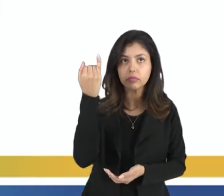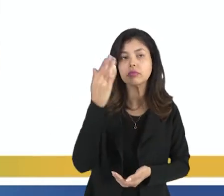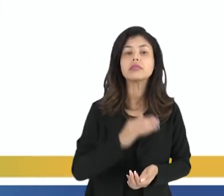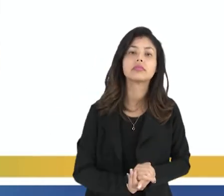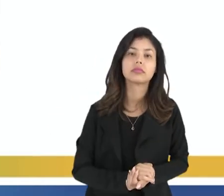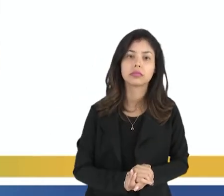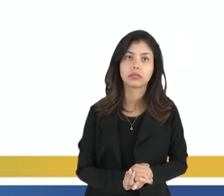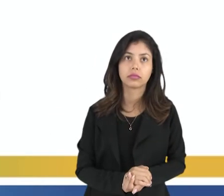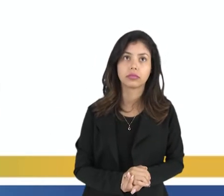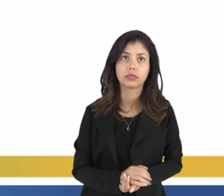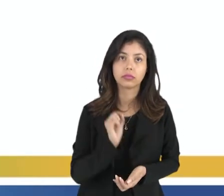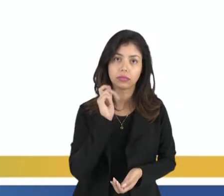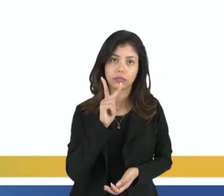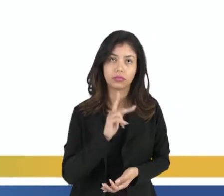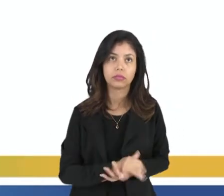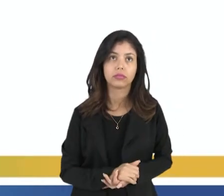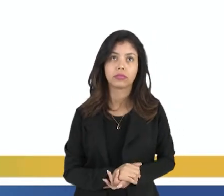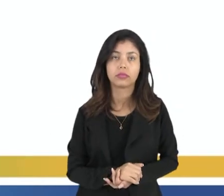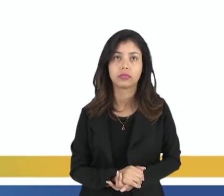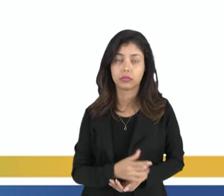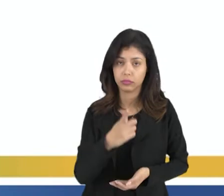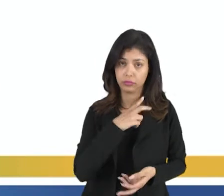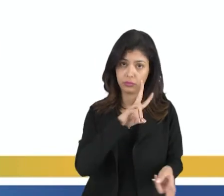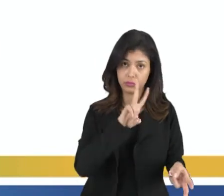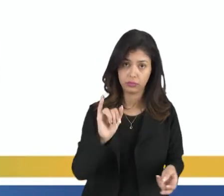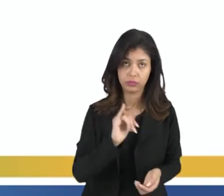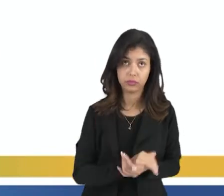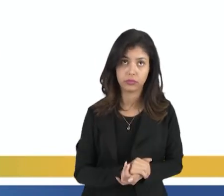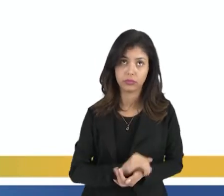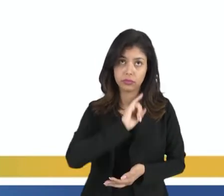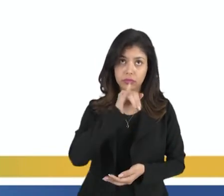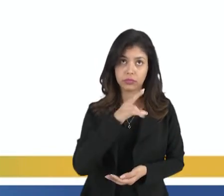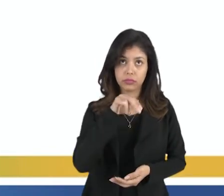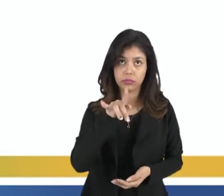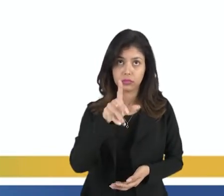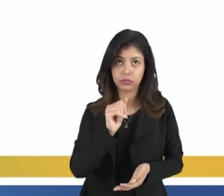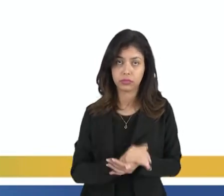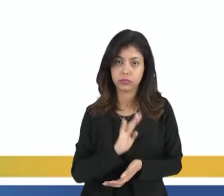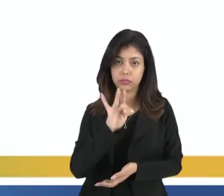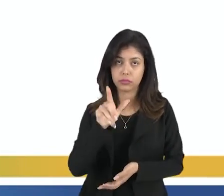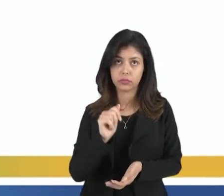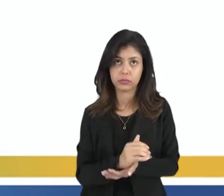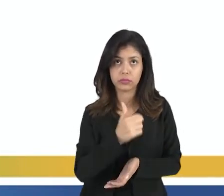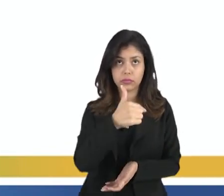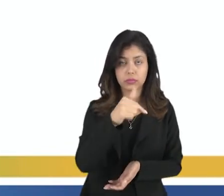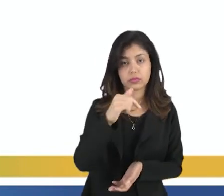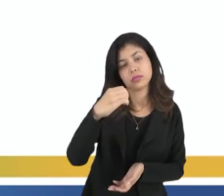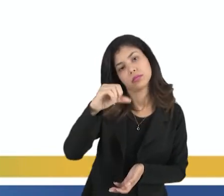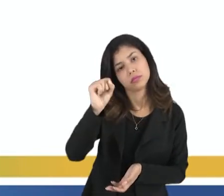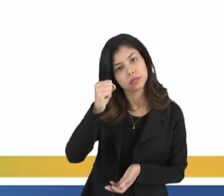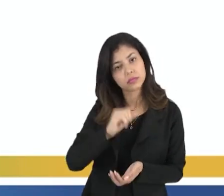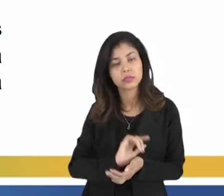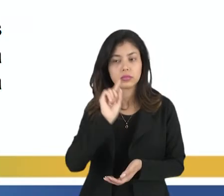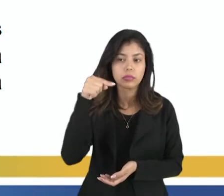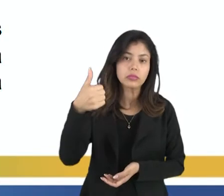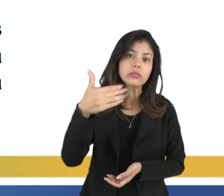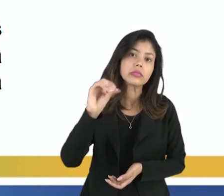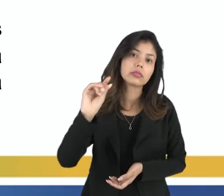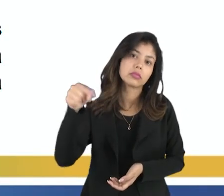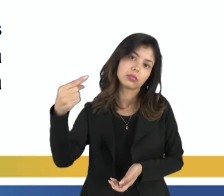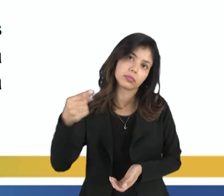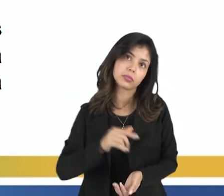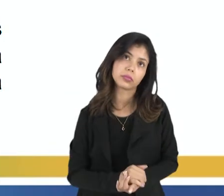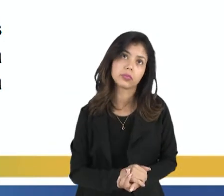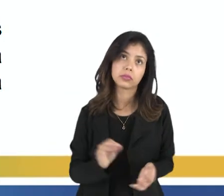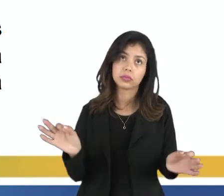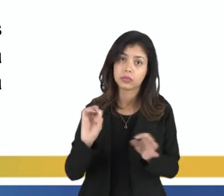aí da proclamação da República, ok? E aí a gente vai para a Conjuração Baiana, né, 1798, mais ou menos 10 anos depois. Essa